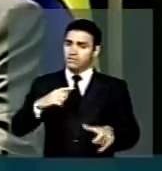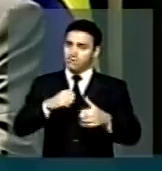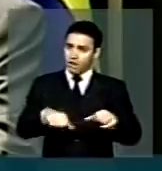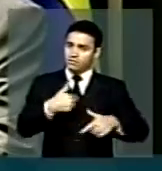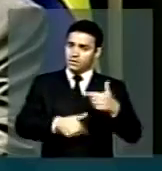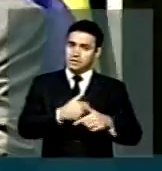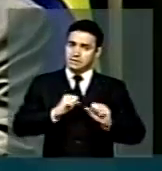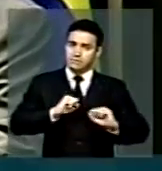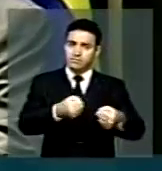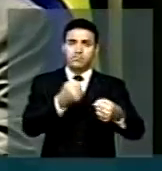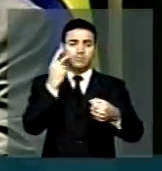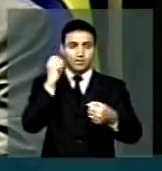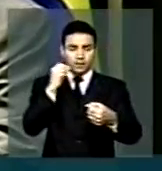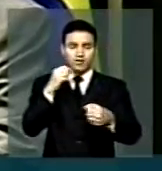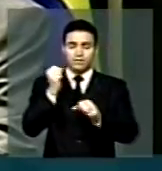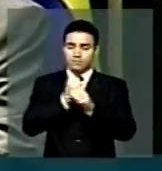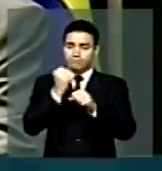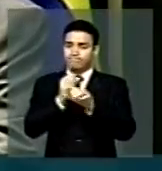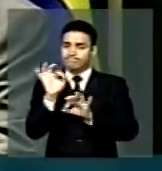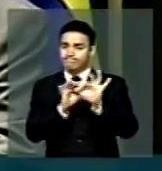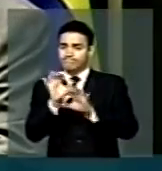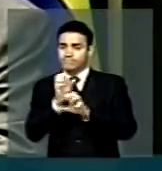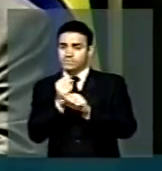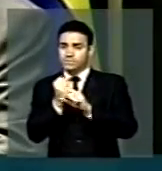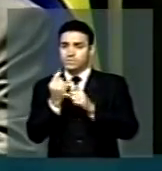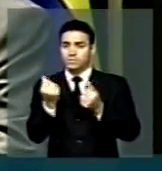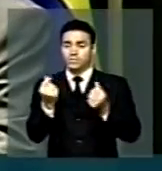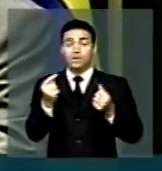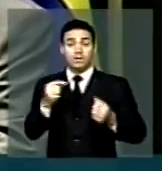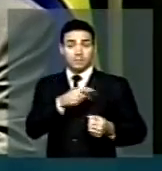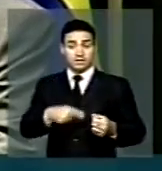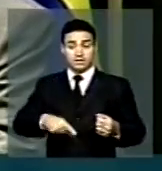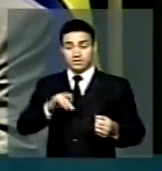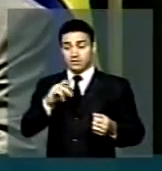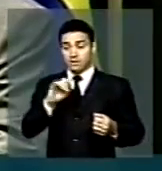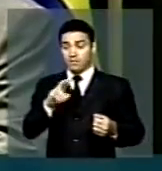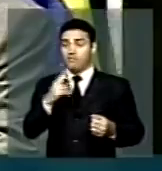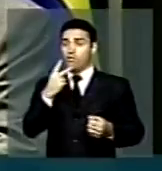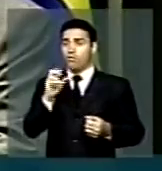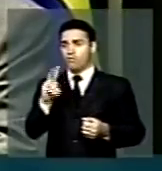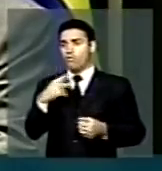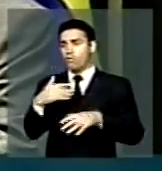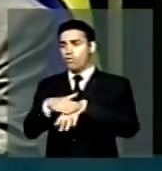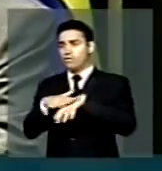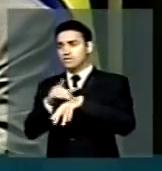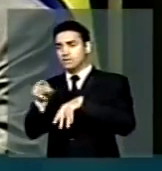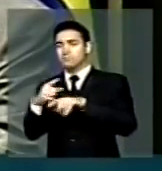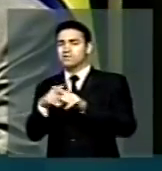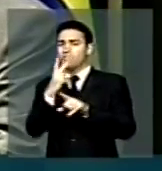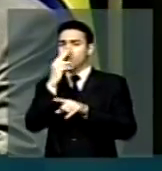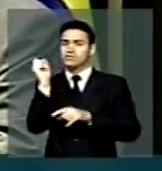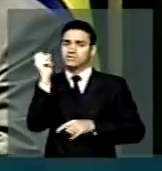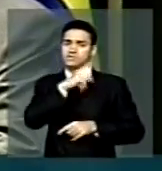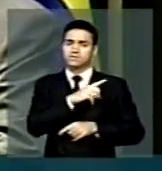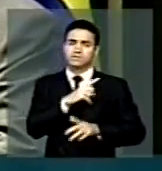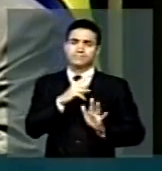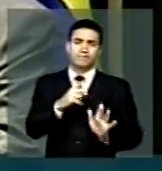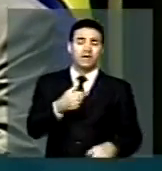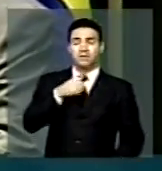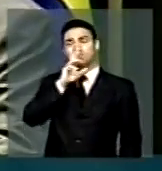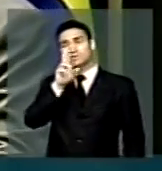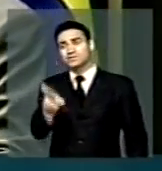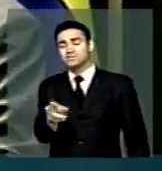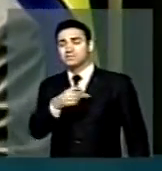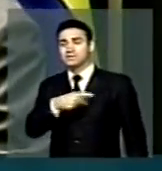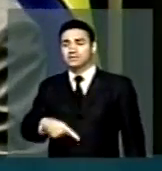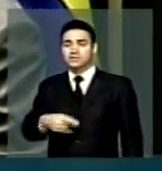para reconstruir as nossas finanças. O presidente Itamar me disse: eu vou conversar com ele, mas eu acho difícil. Eu retruquei: presidente,